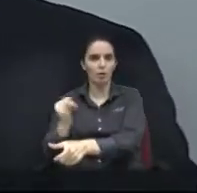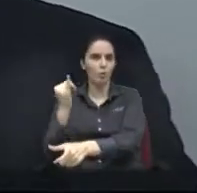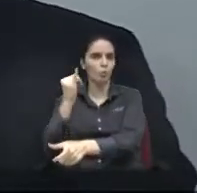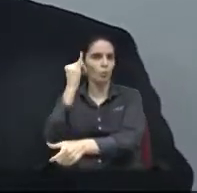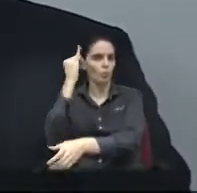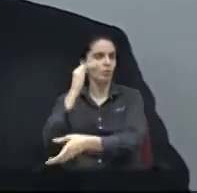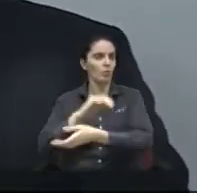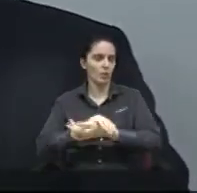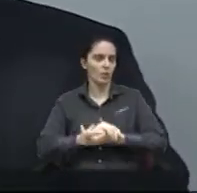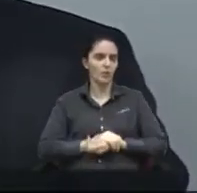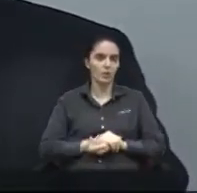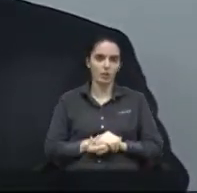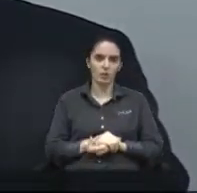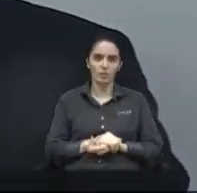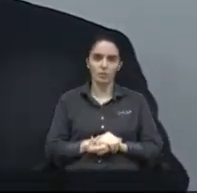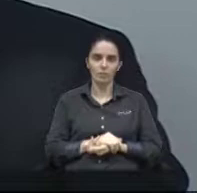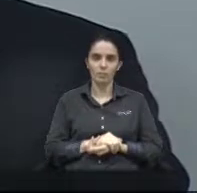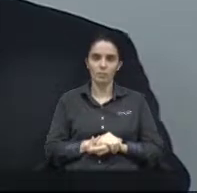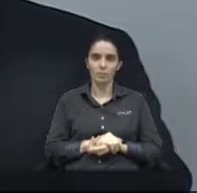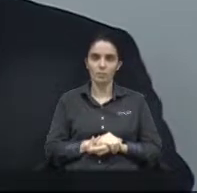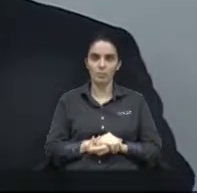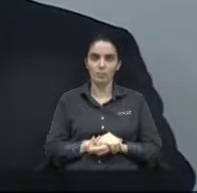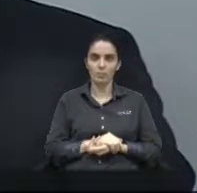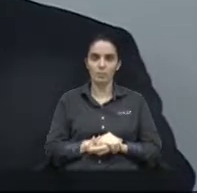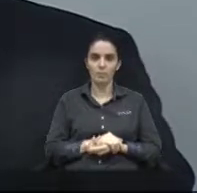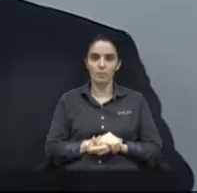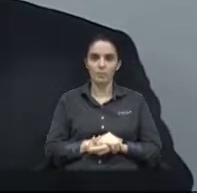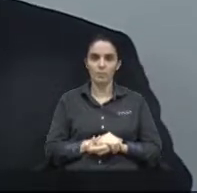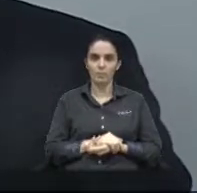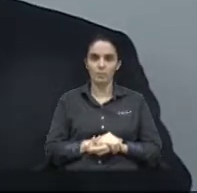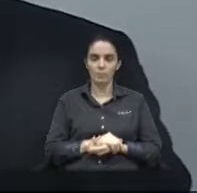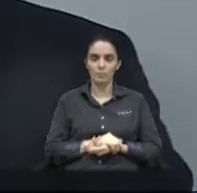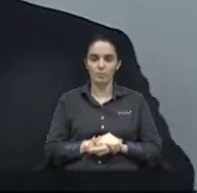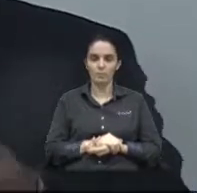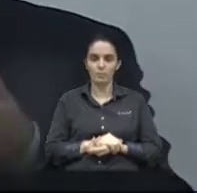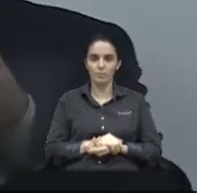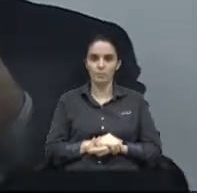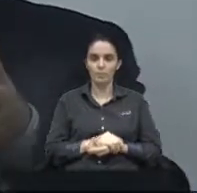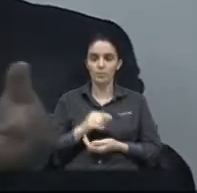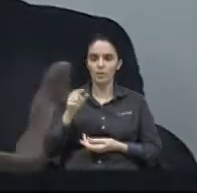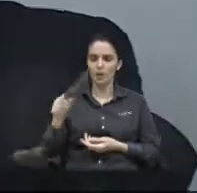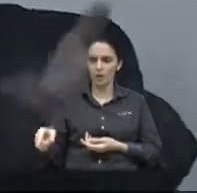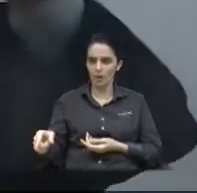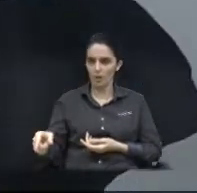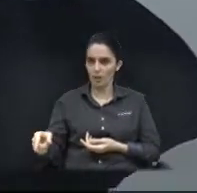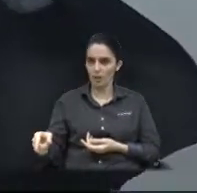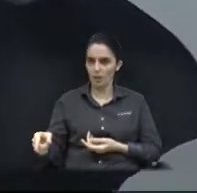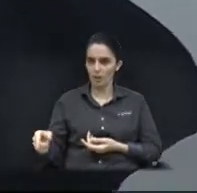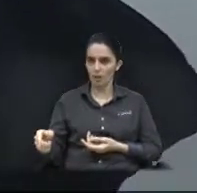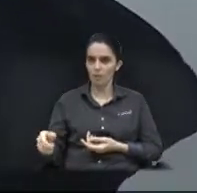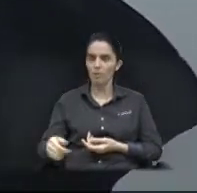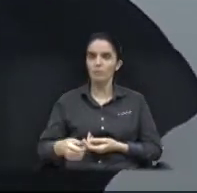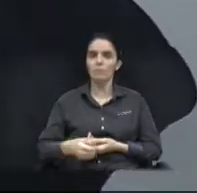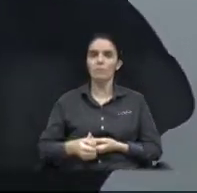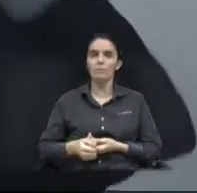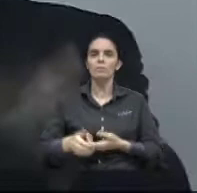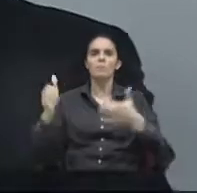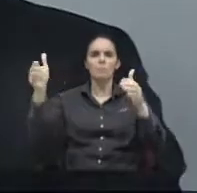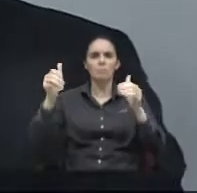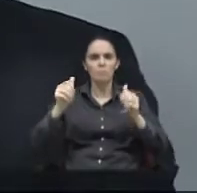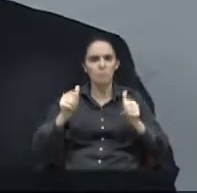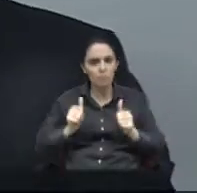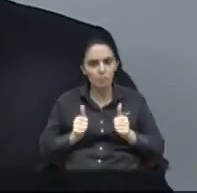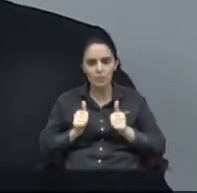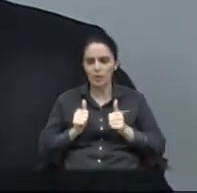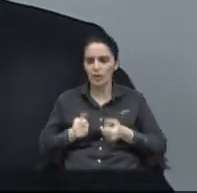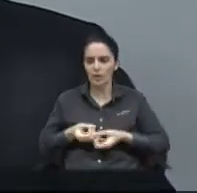valor. Então, merecidamente, uma pessoa que faria muita falta e com isso ele